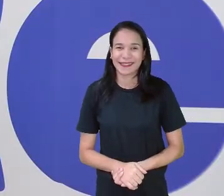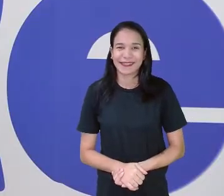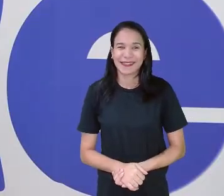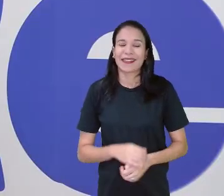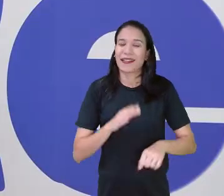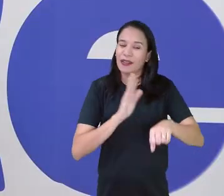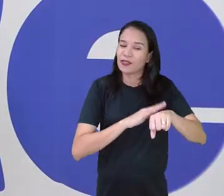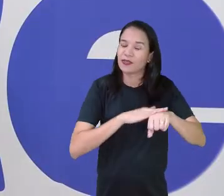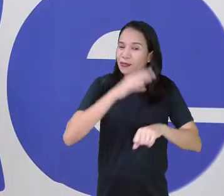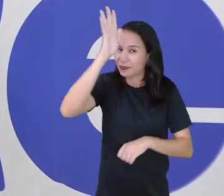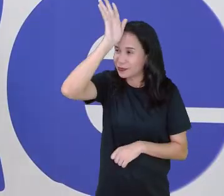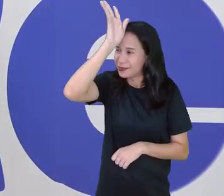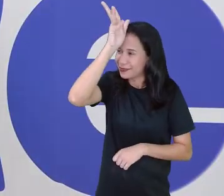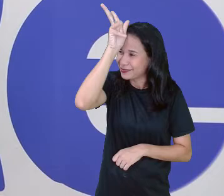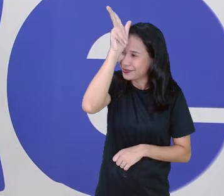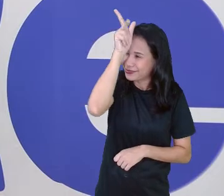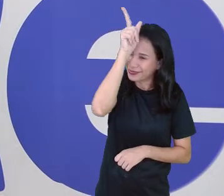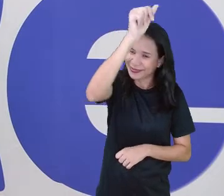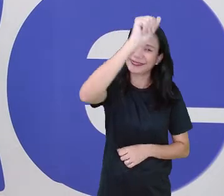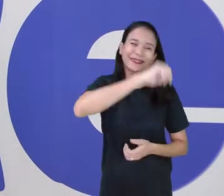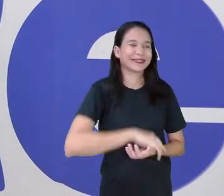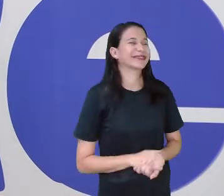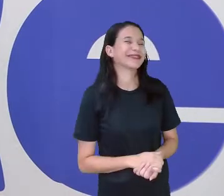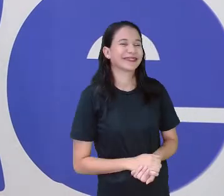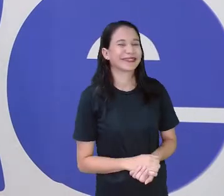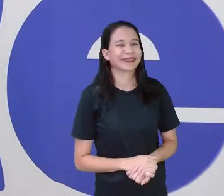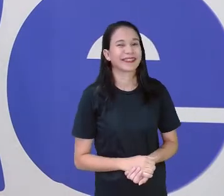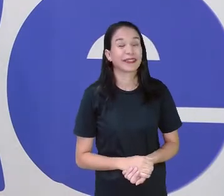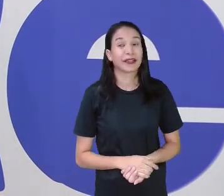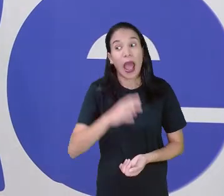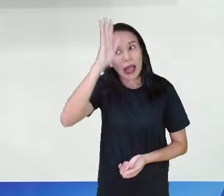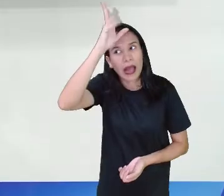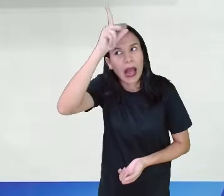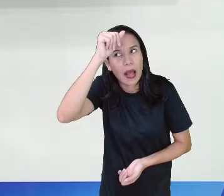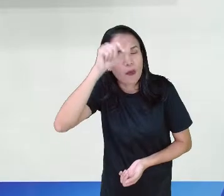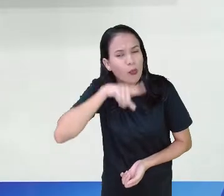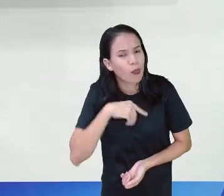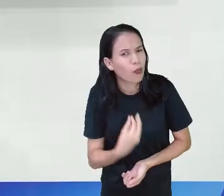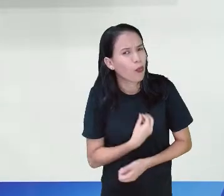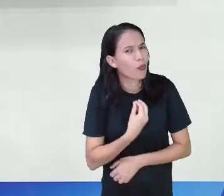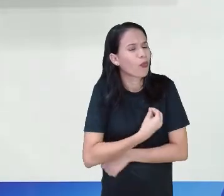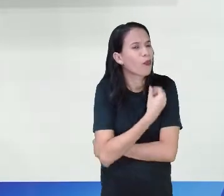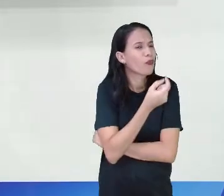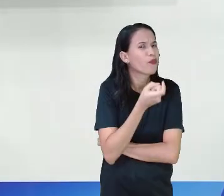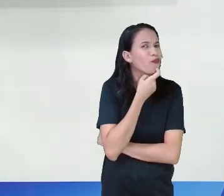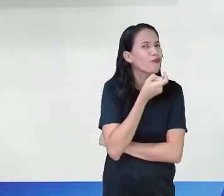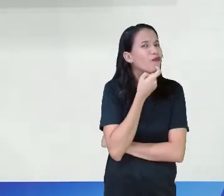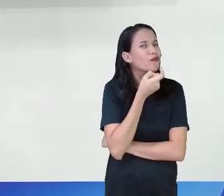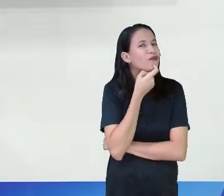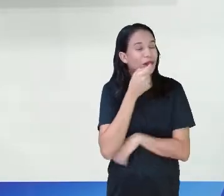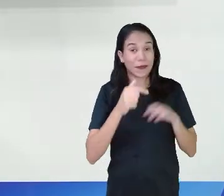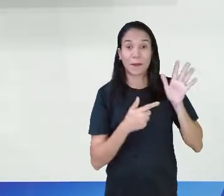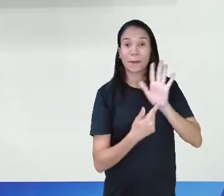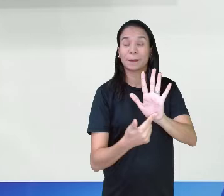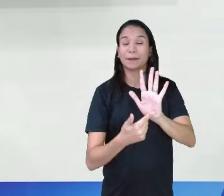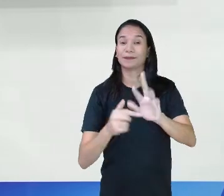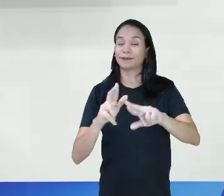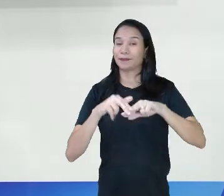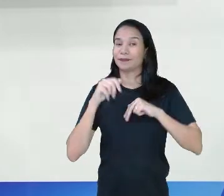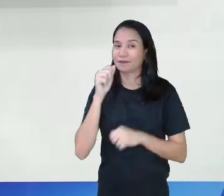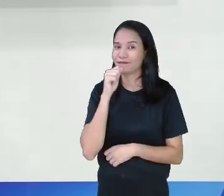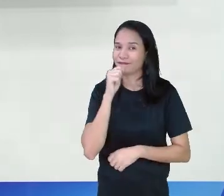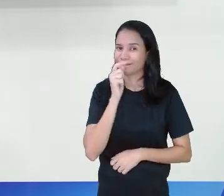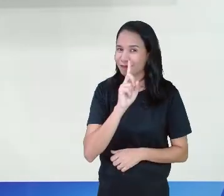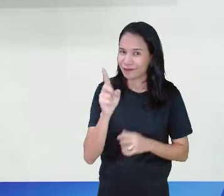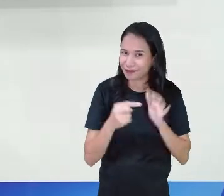Vamos chamar esse galo, Jaziel. Galo, você está por aí? Se estiver, ele aparece, Jaziel. E enquanto ele